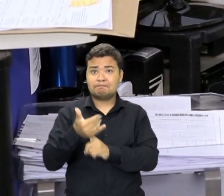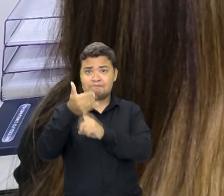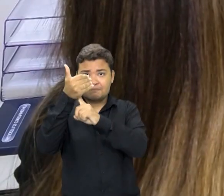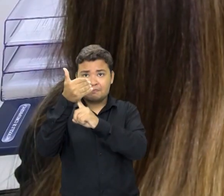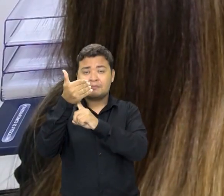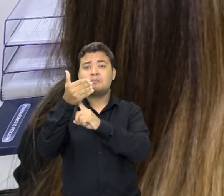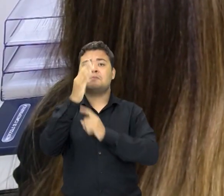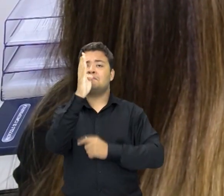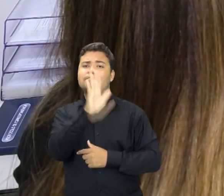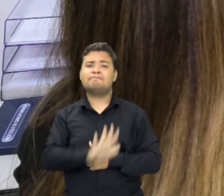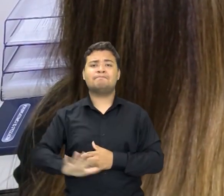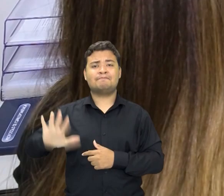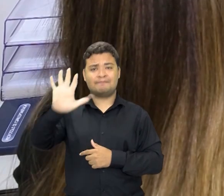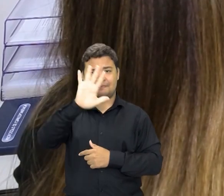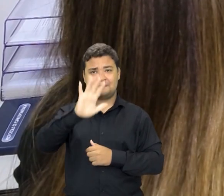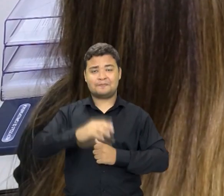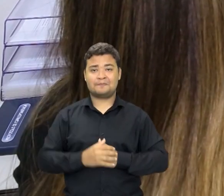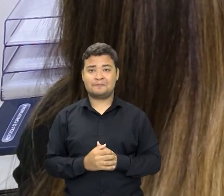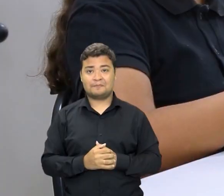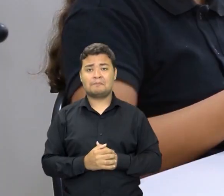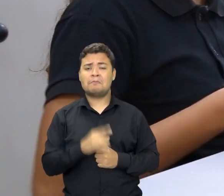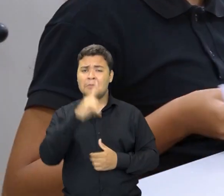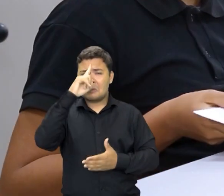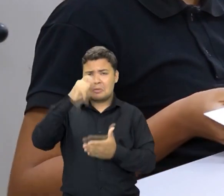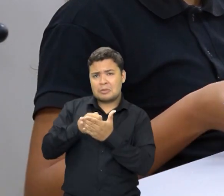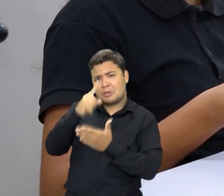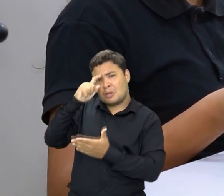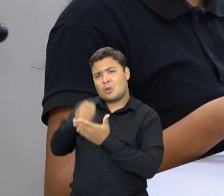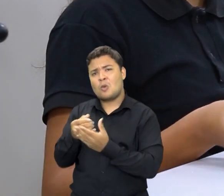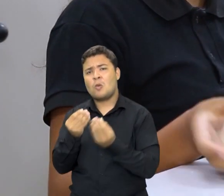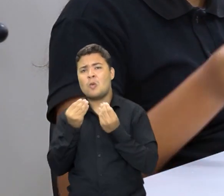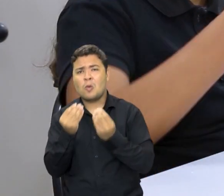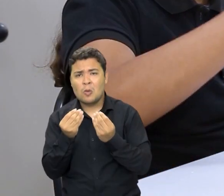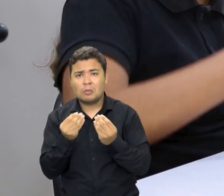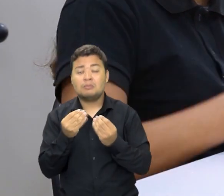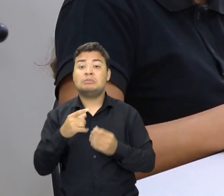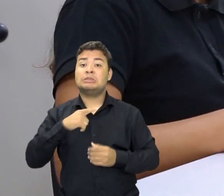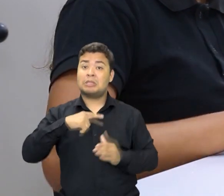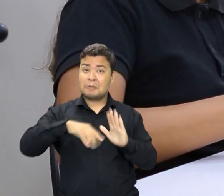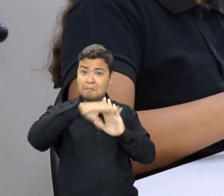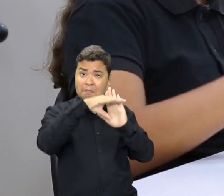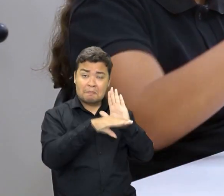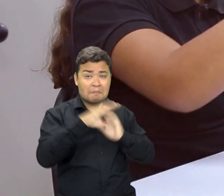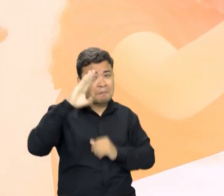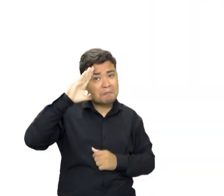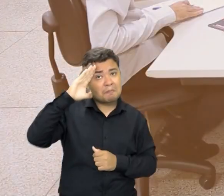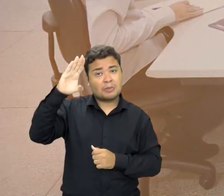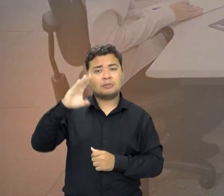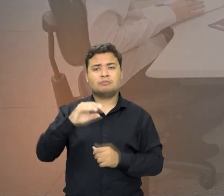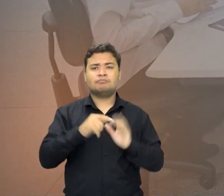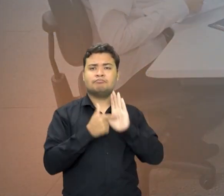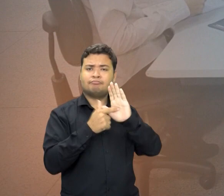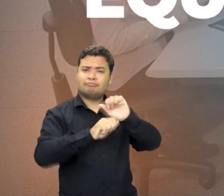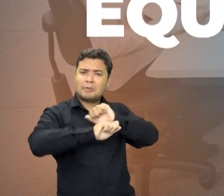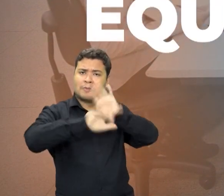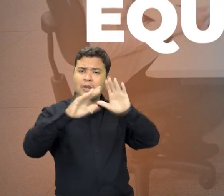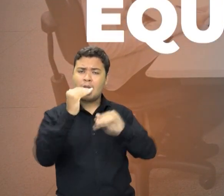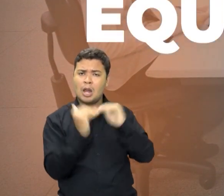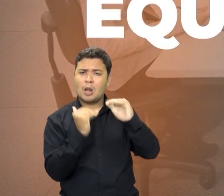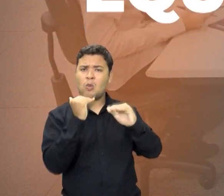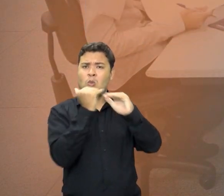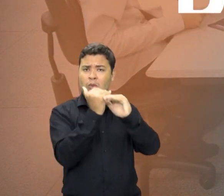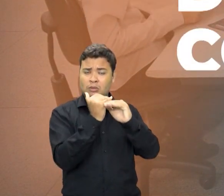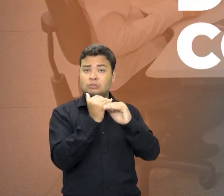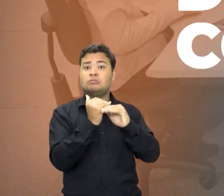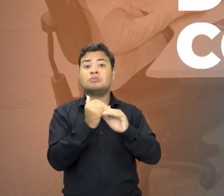e tecnológico brasileiro. A FUNAP toma decisões baseadas nos princípios fundamentais: transparência,